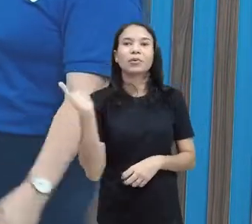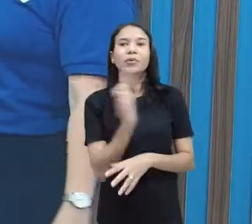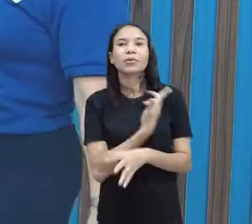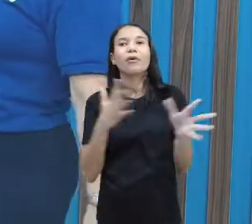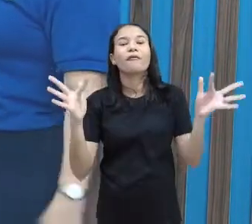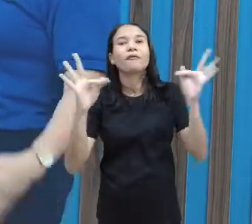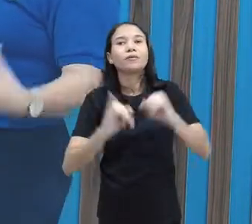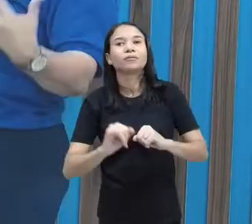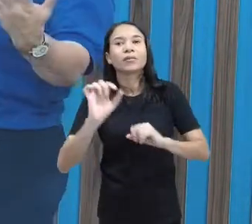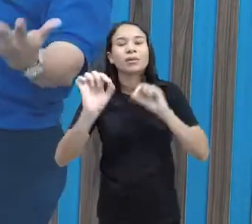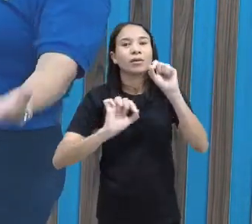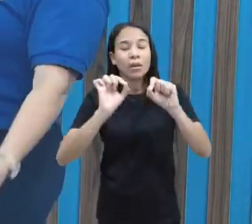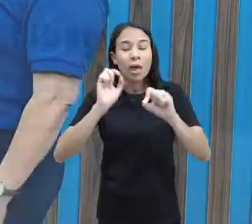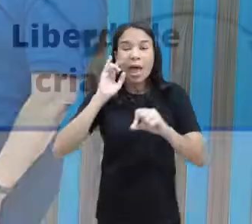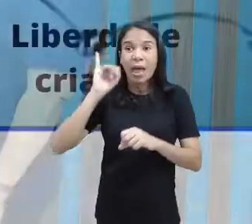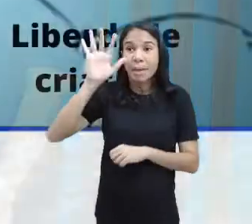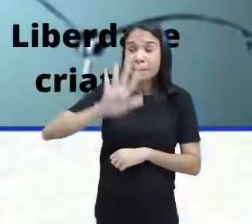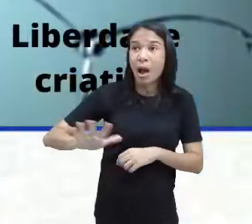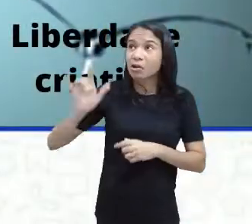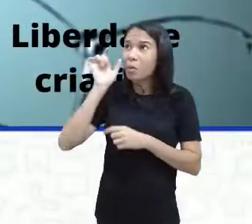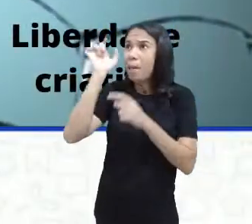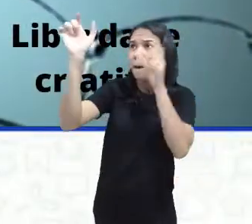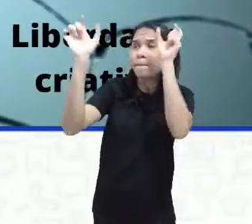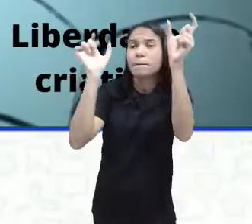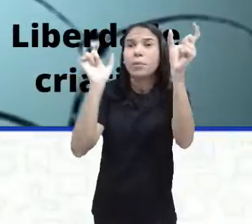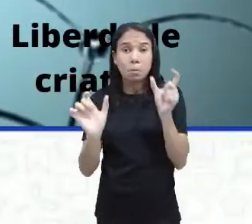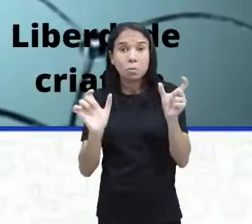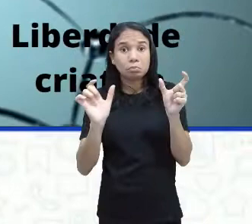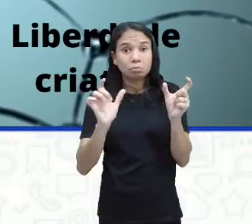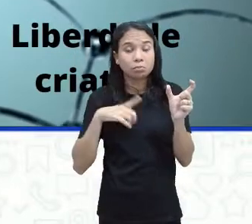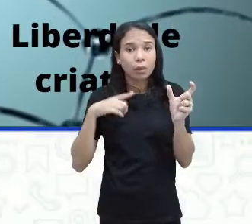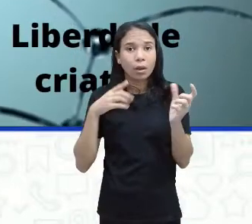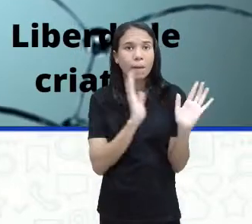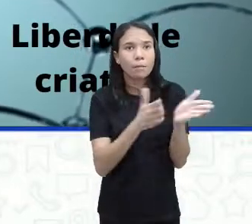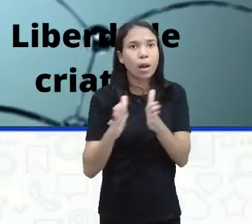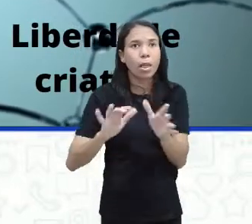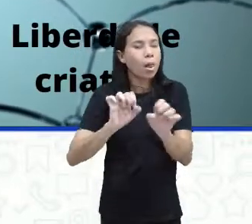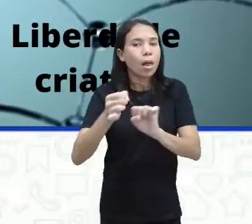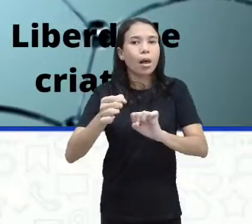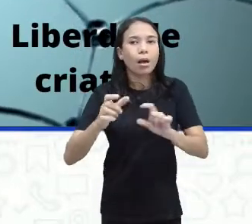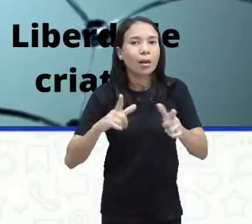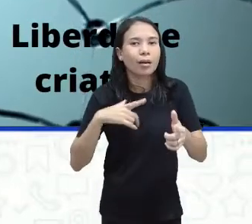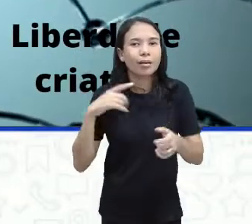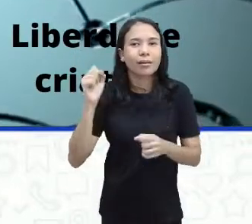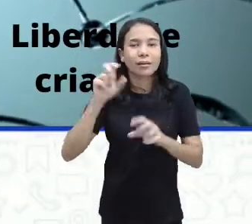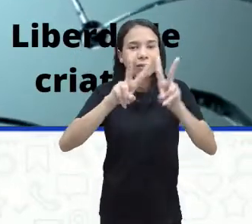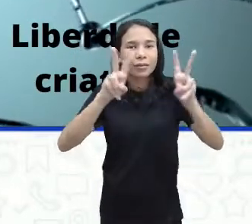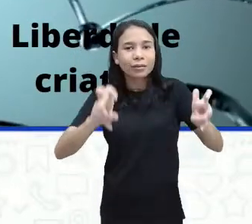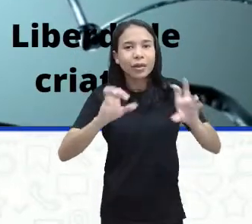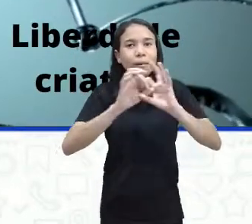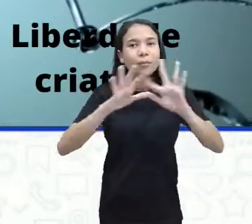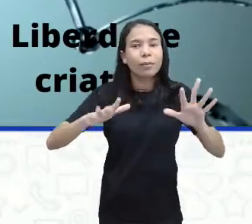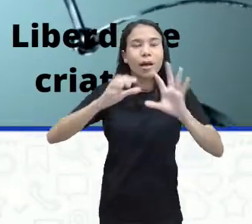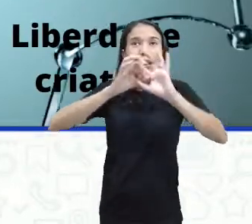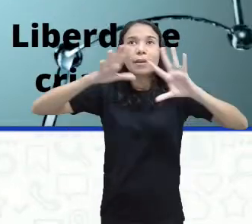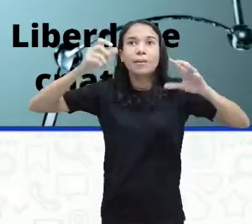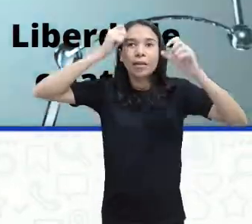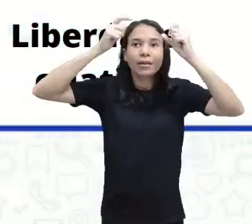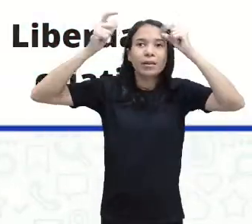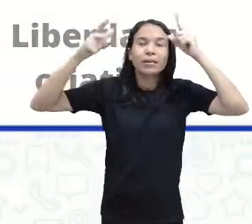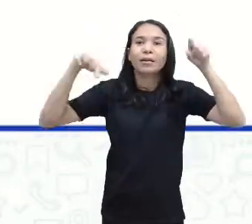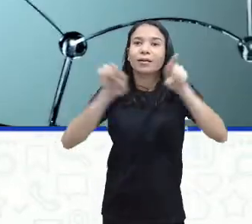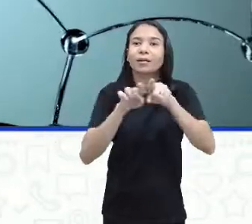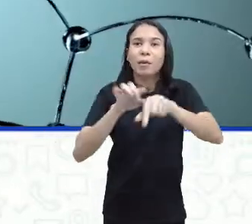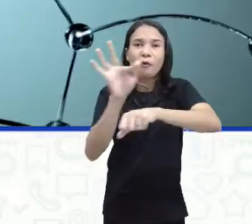a deformação da imagem, como vocês já viram, a quebra de padrões, os temas urbanos, a liberdade criativa e a